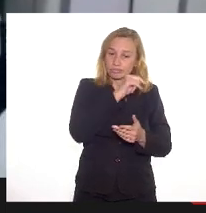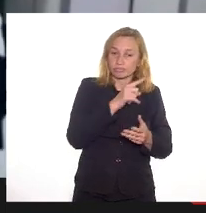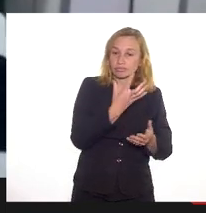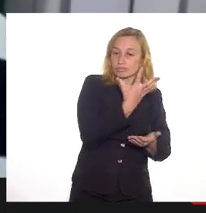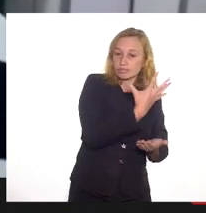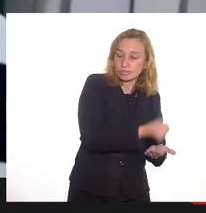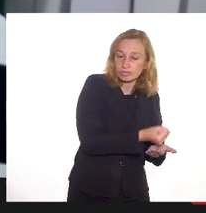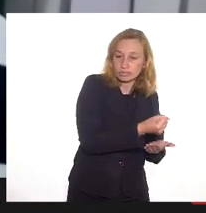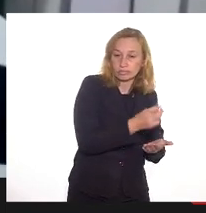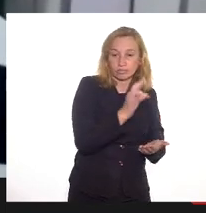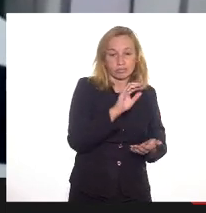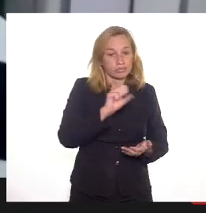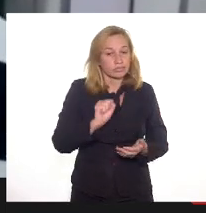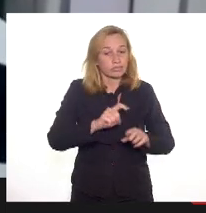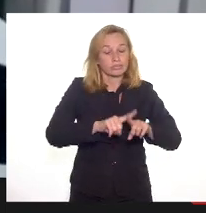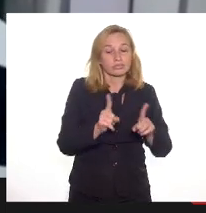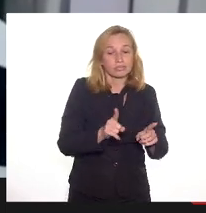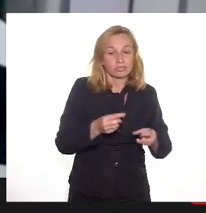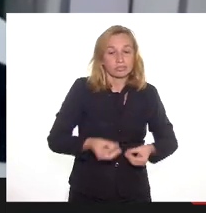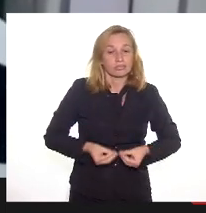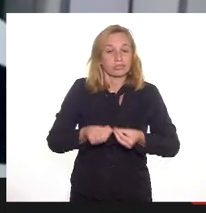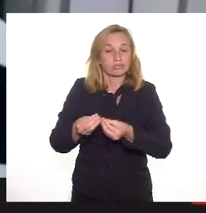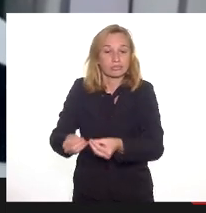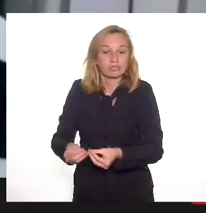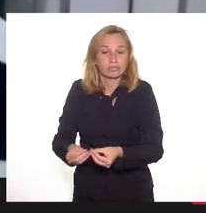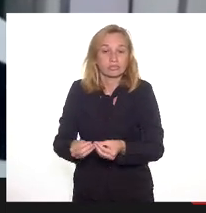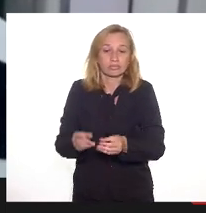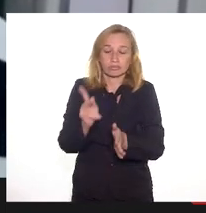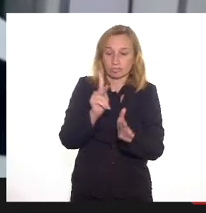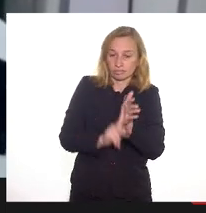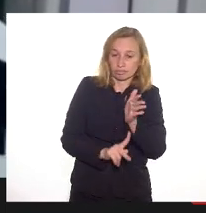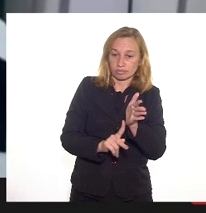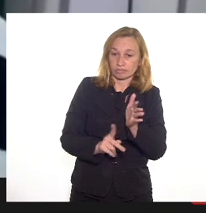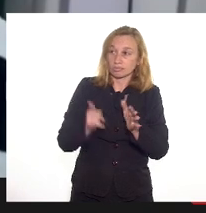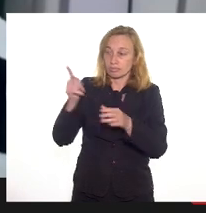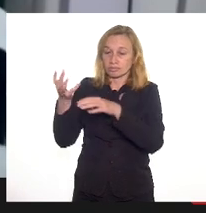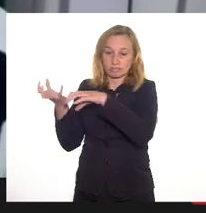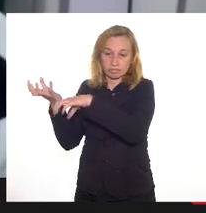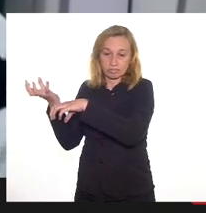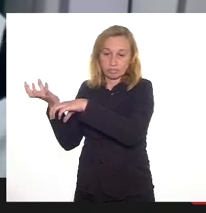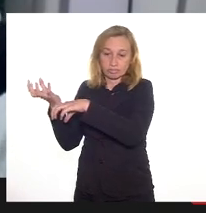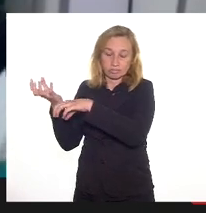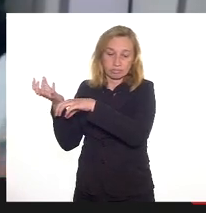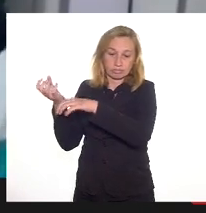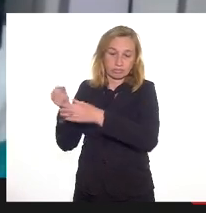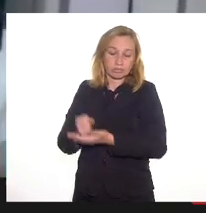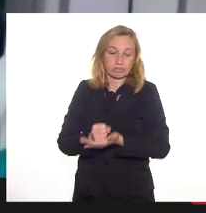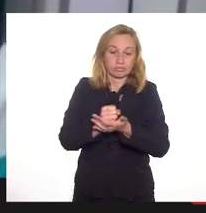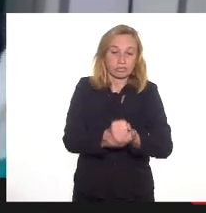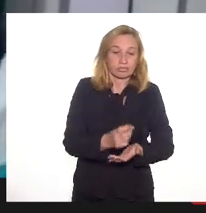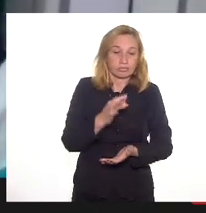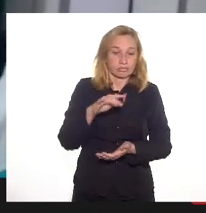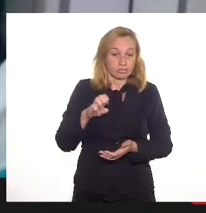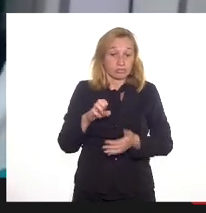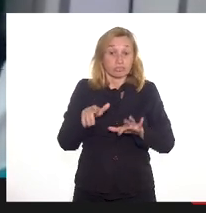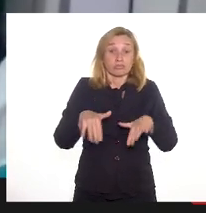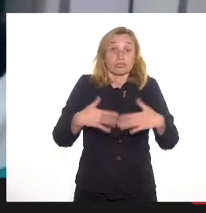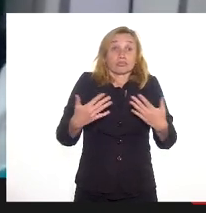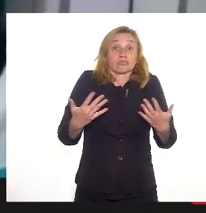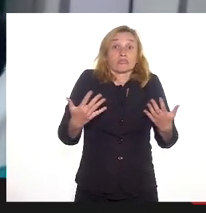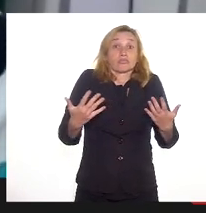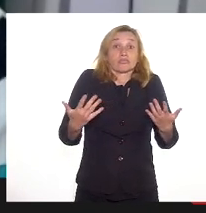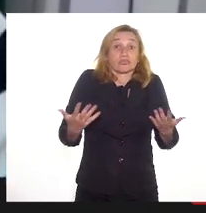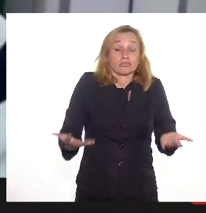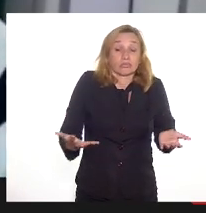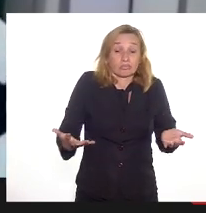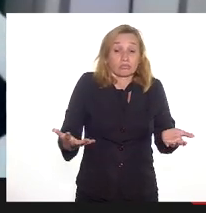mas, ao mesmo tempo, oferecer resistência ao projeto que tramita no Congresso que sustenta essa tese. Então, essas coisas ficam meio...